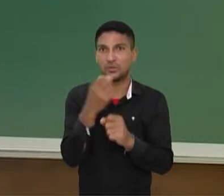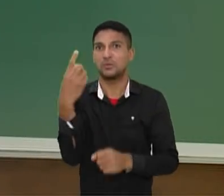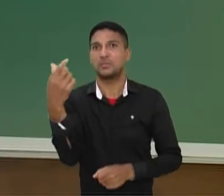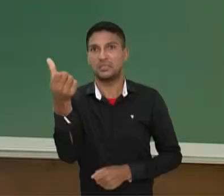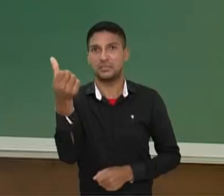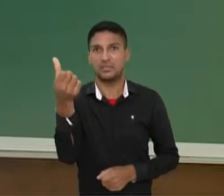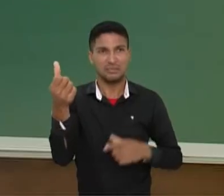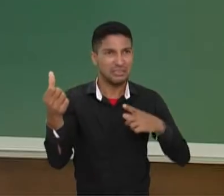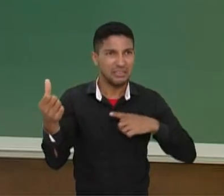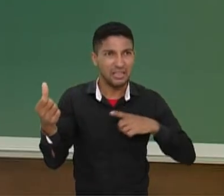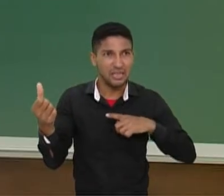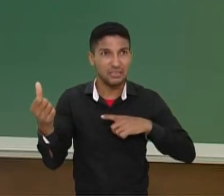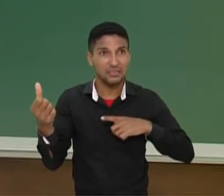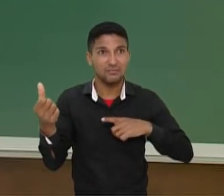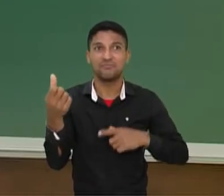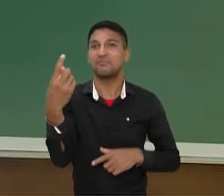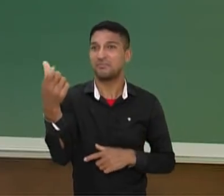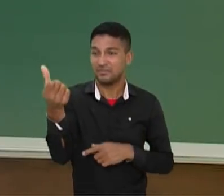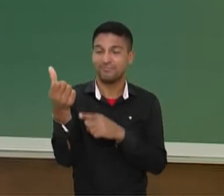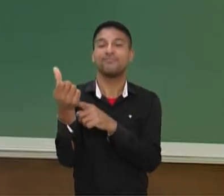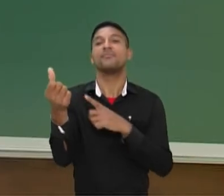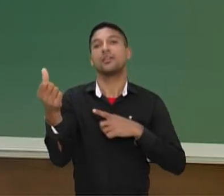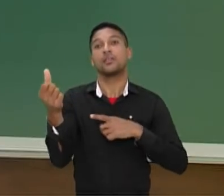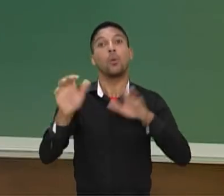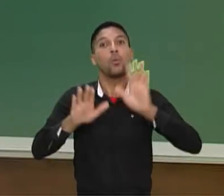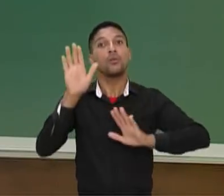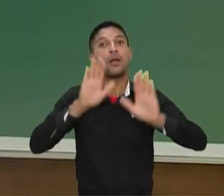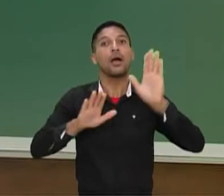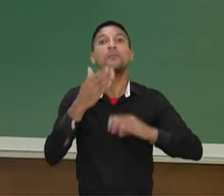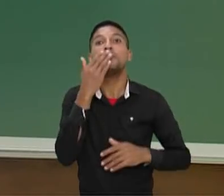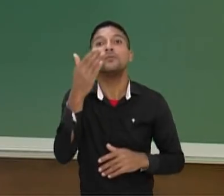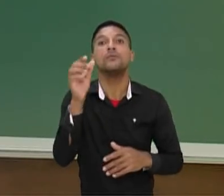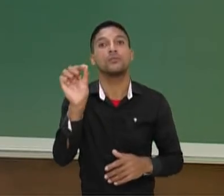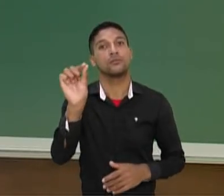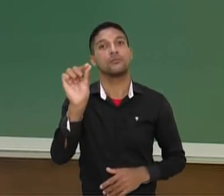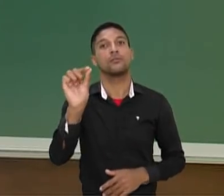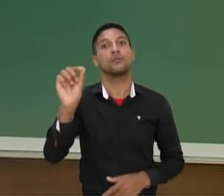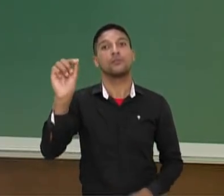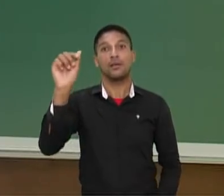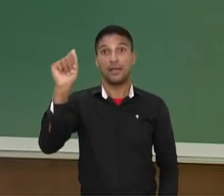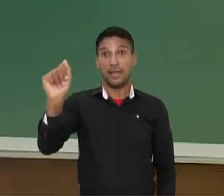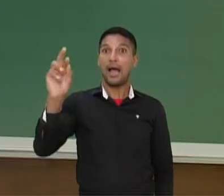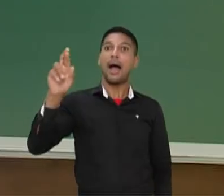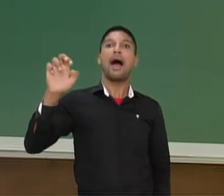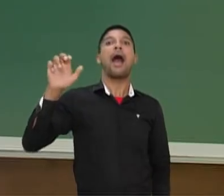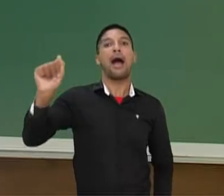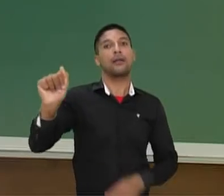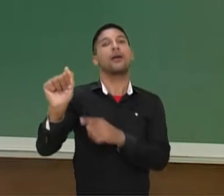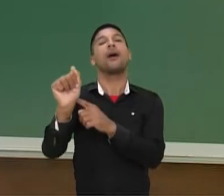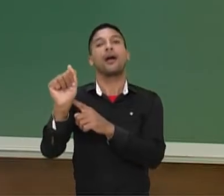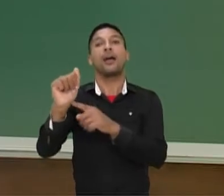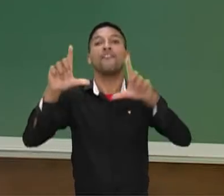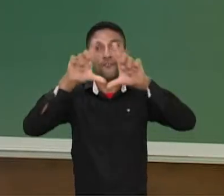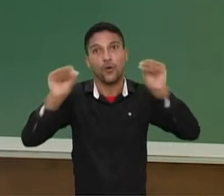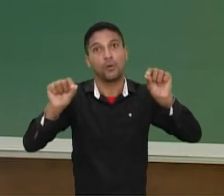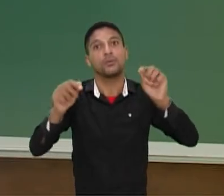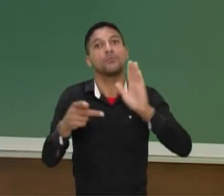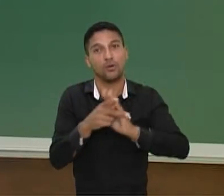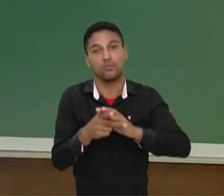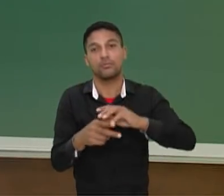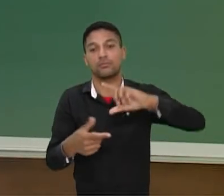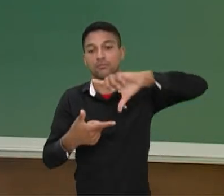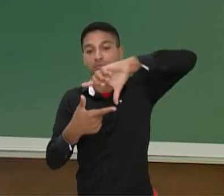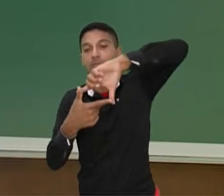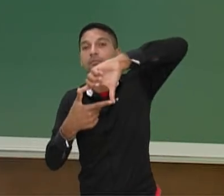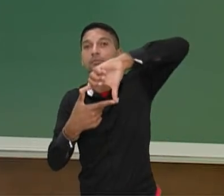opções? Tem. Então, cuidado, tá bom? Como eu falei já em algumas aulas, as opções nas